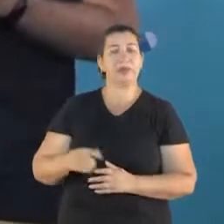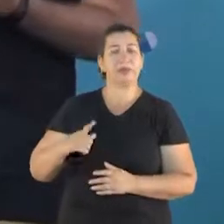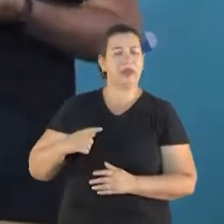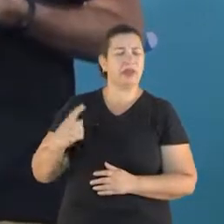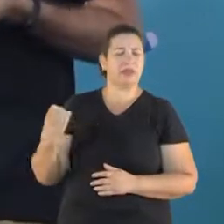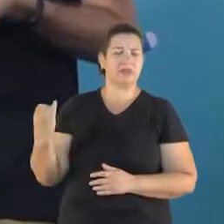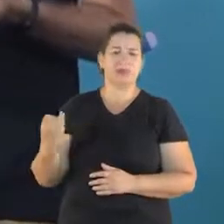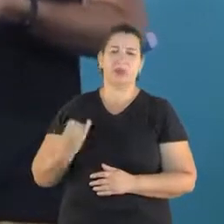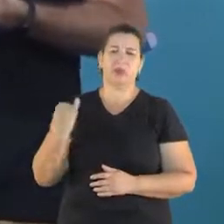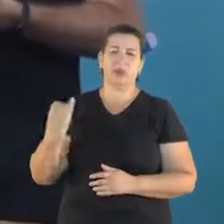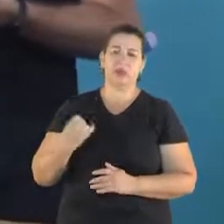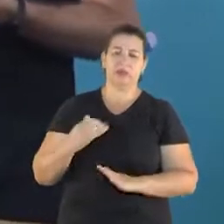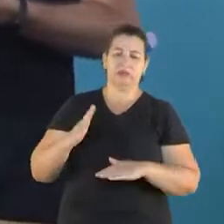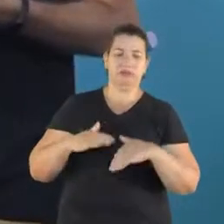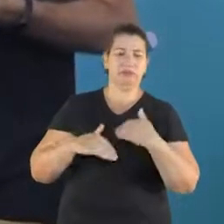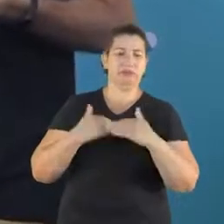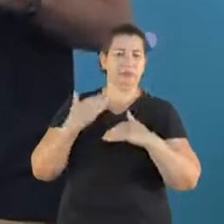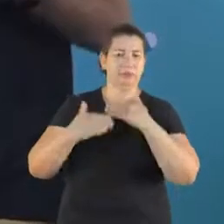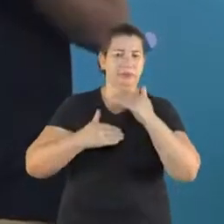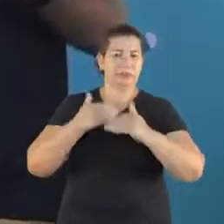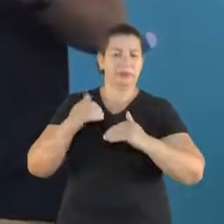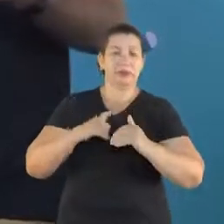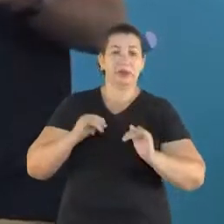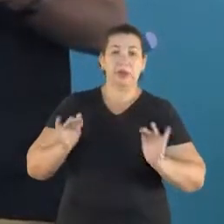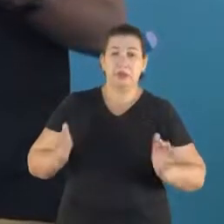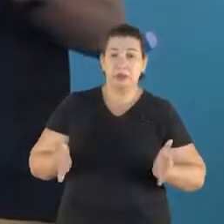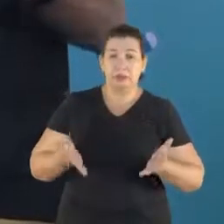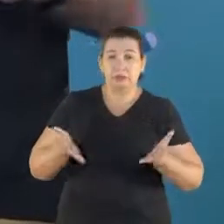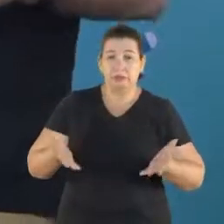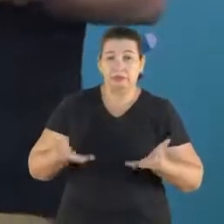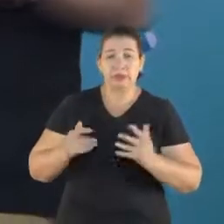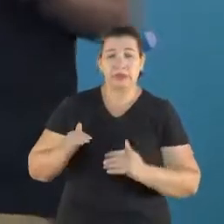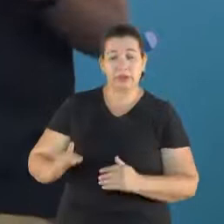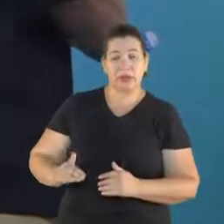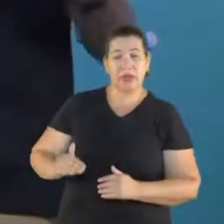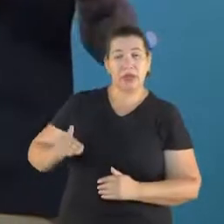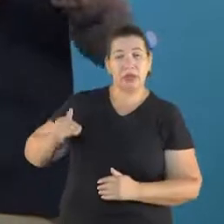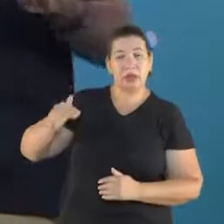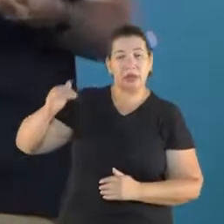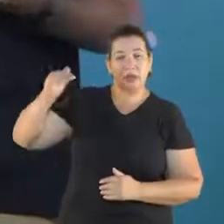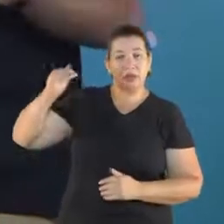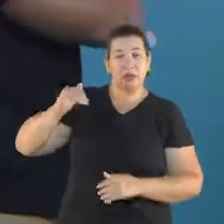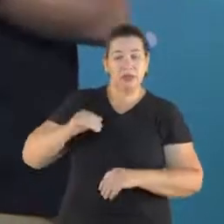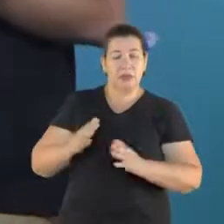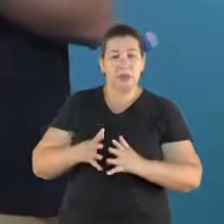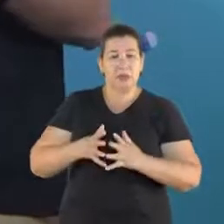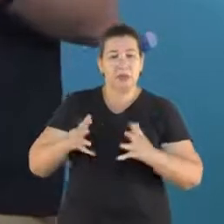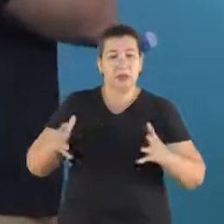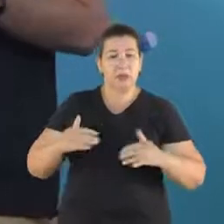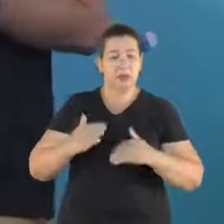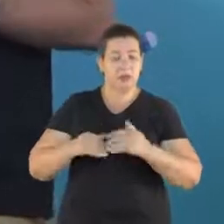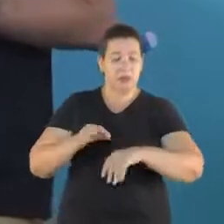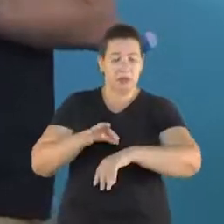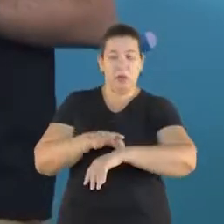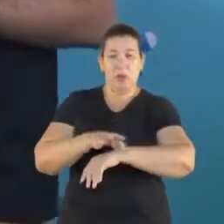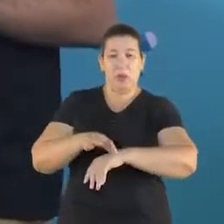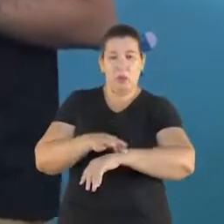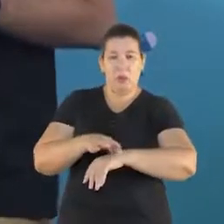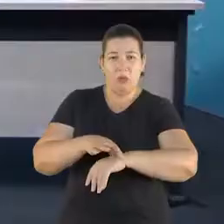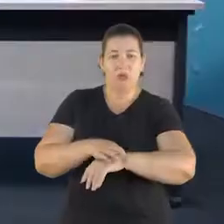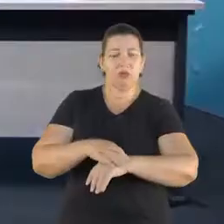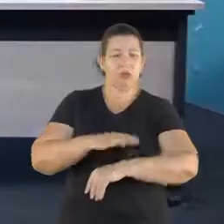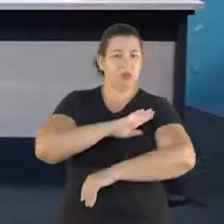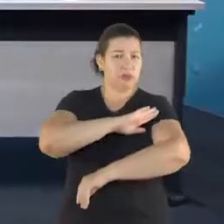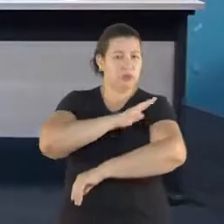papel essencial no nosso desenvolvimento, pois ele estimula o crescimento, no caso dos ossos, dos músculos e das cartilagens do nosso